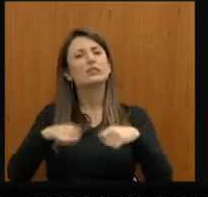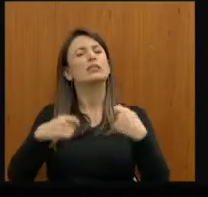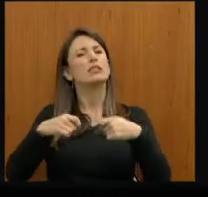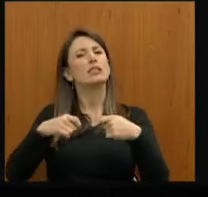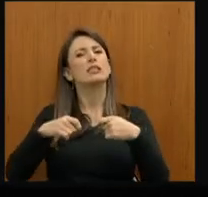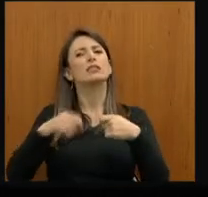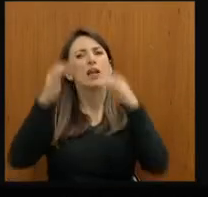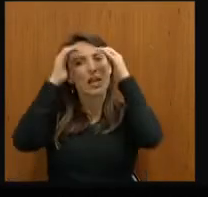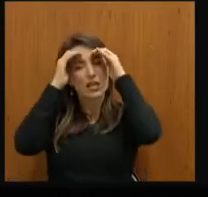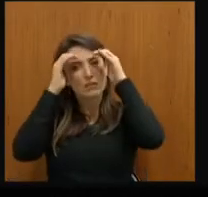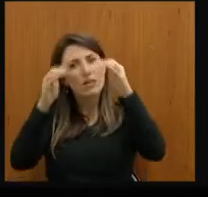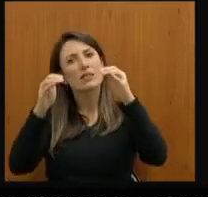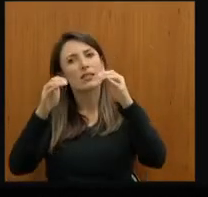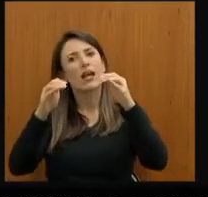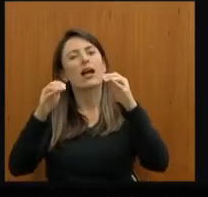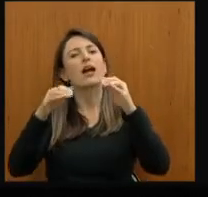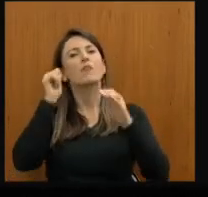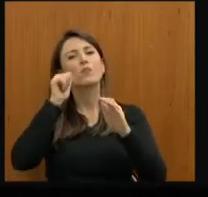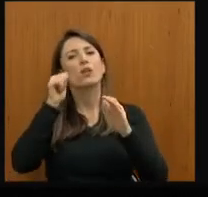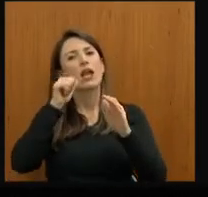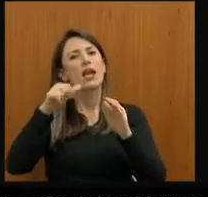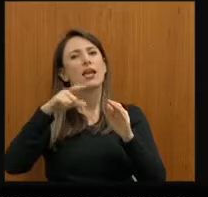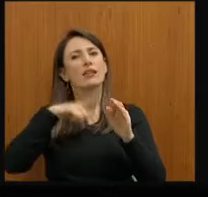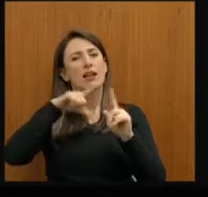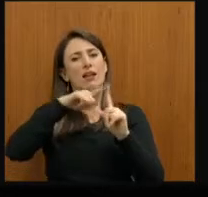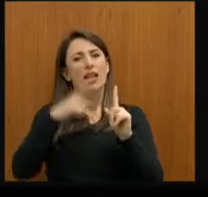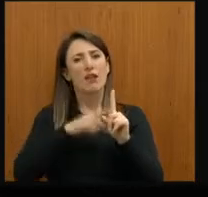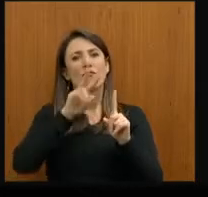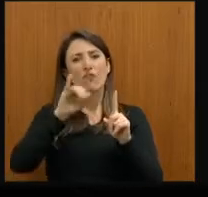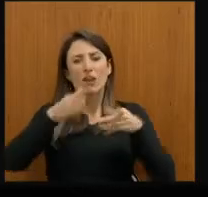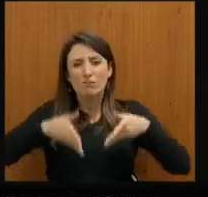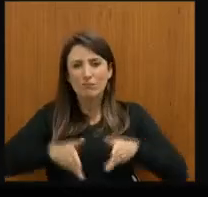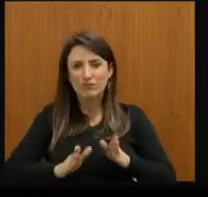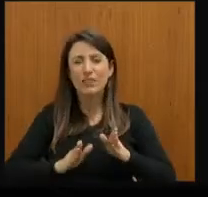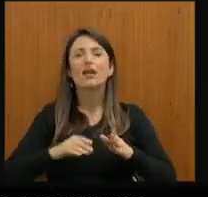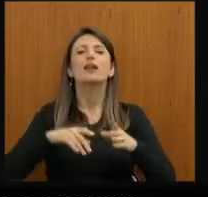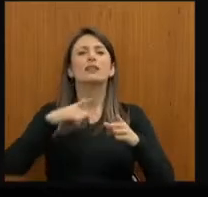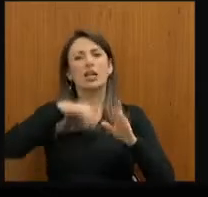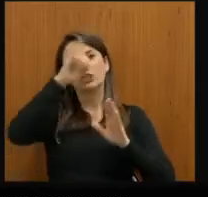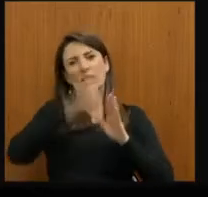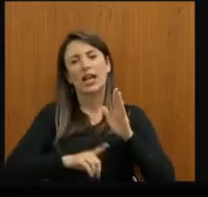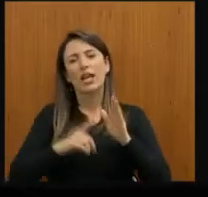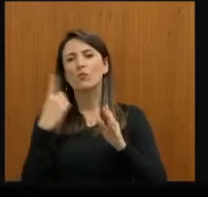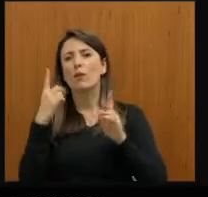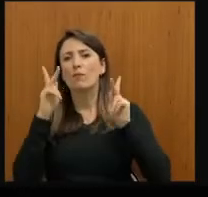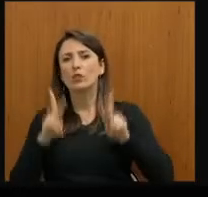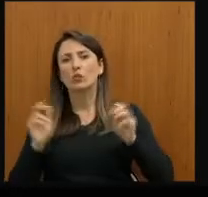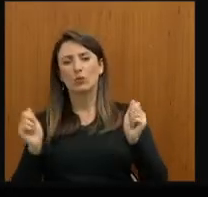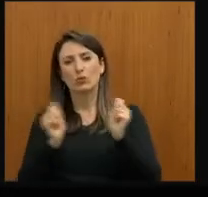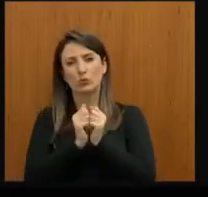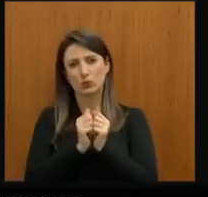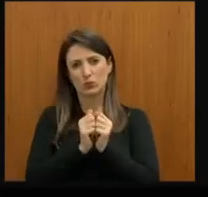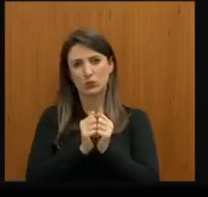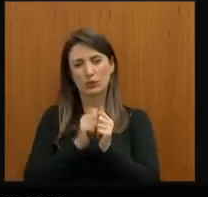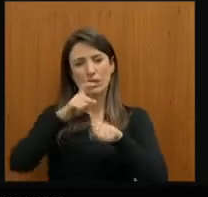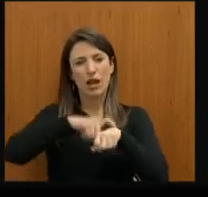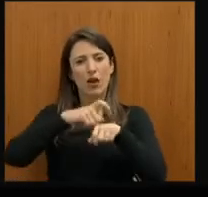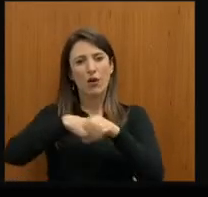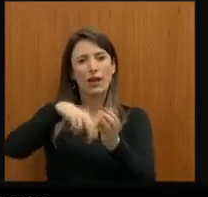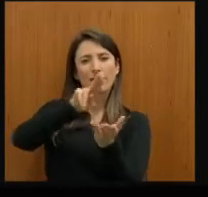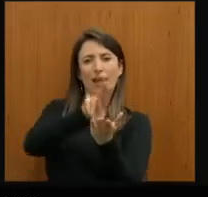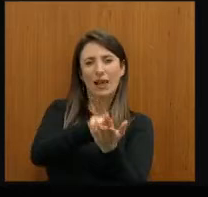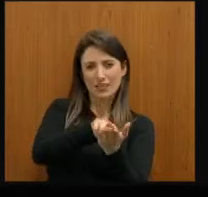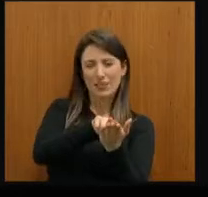até um acompanhante durante o período de internação e também para que fosse